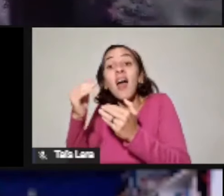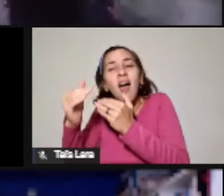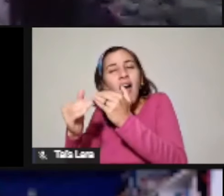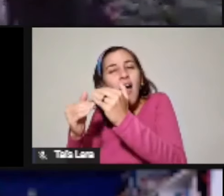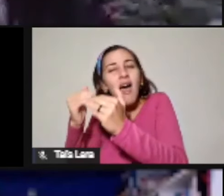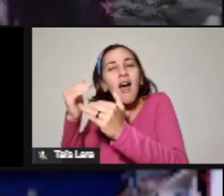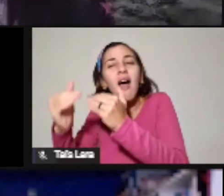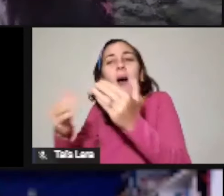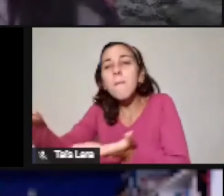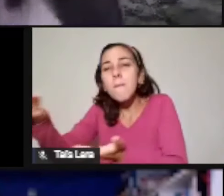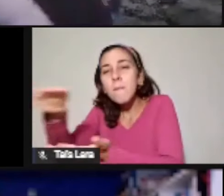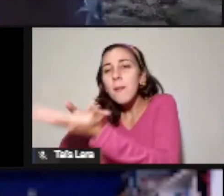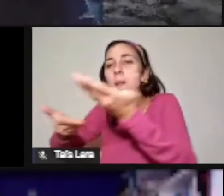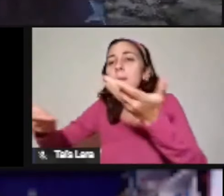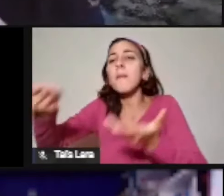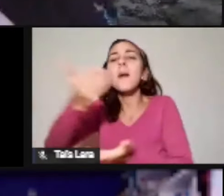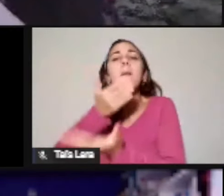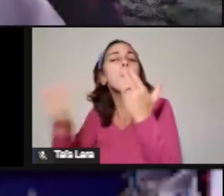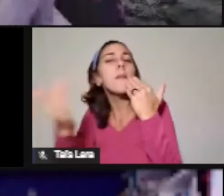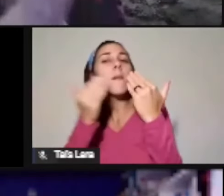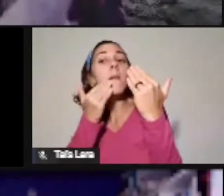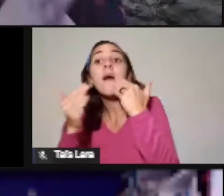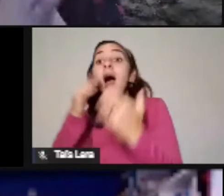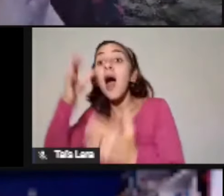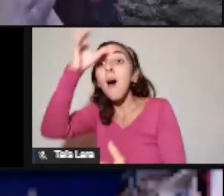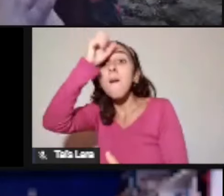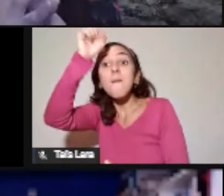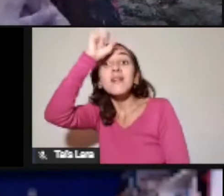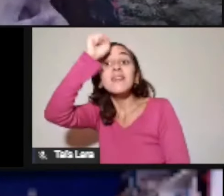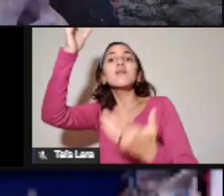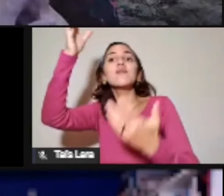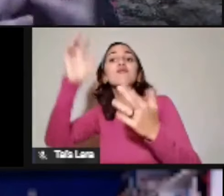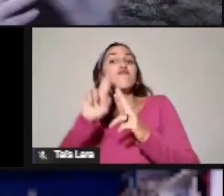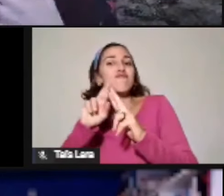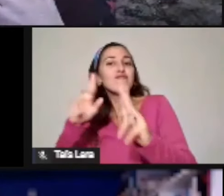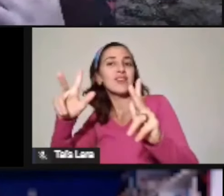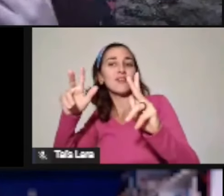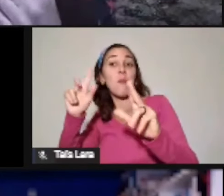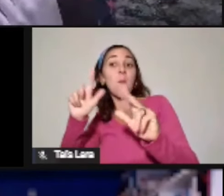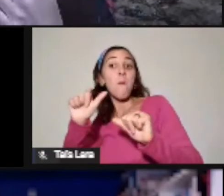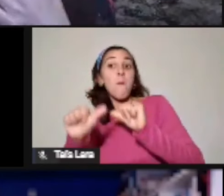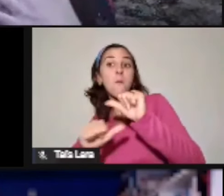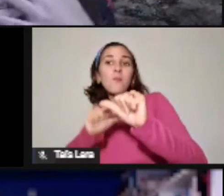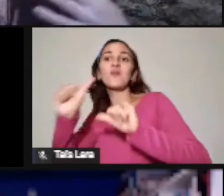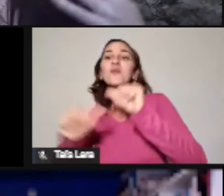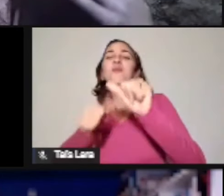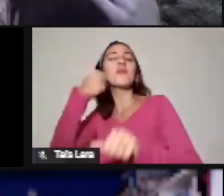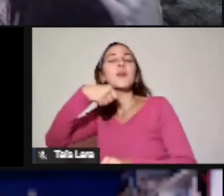as famílias como ela tinha feito esse esforço e como ela